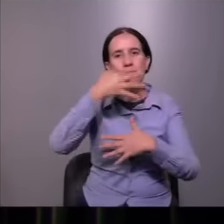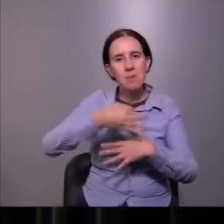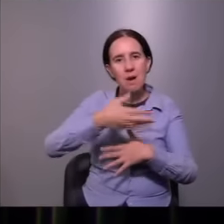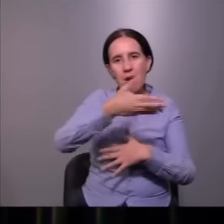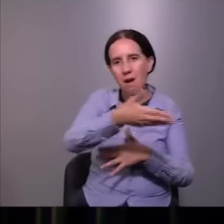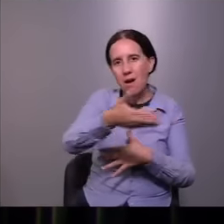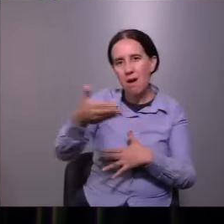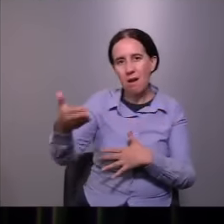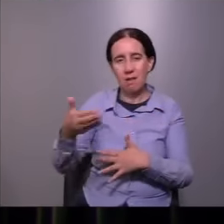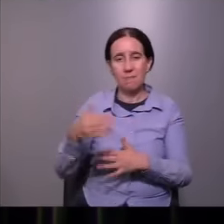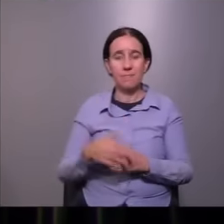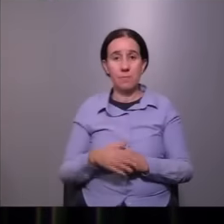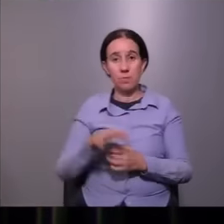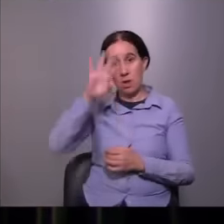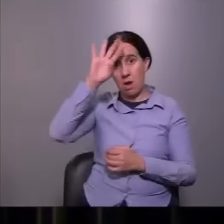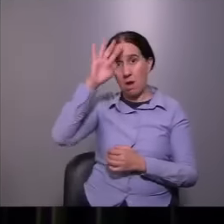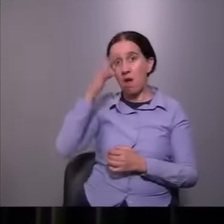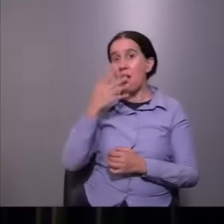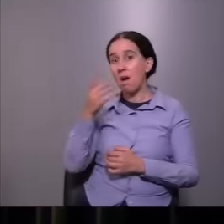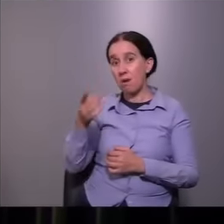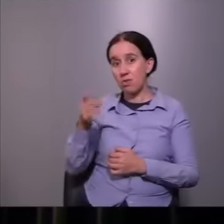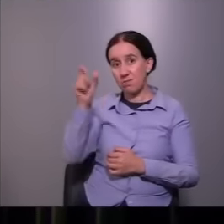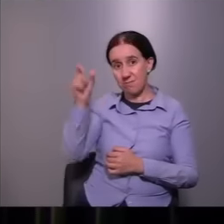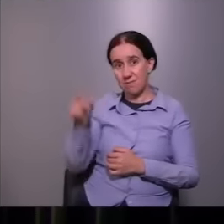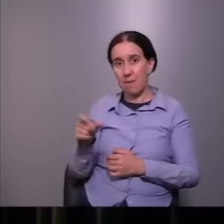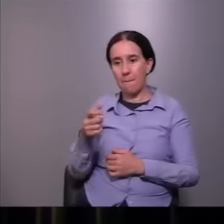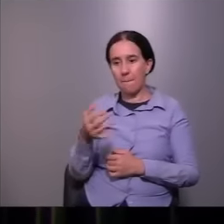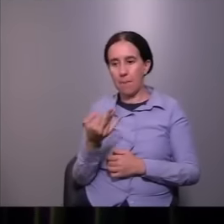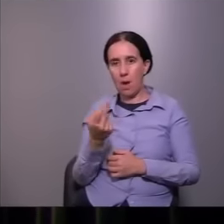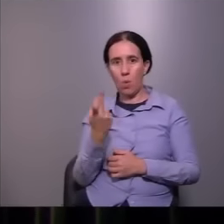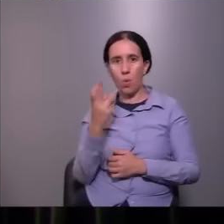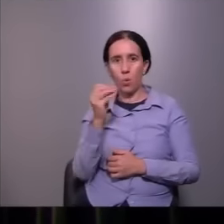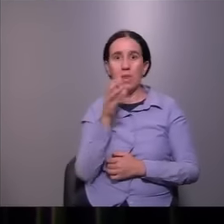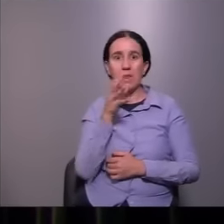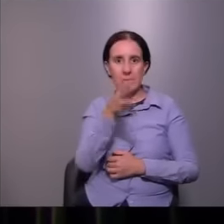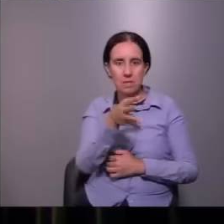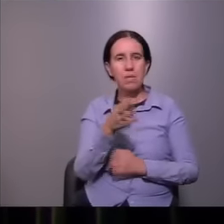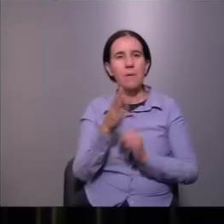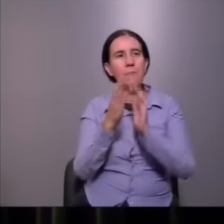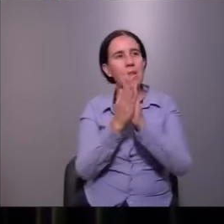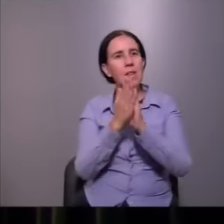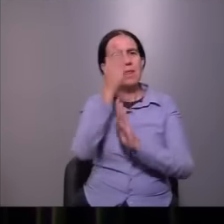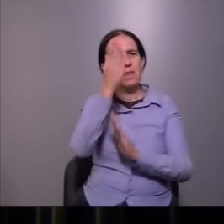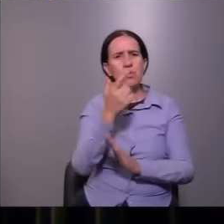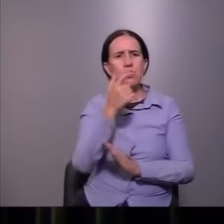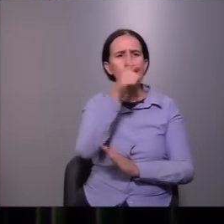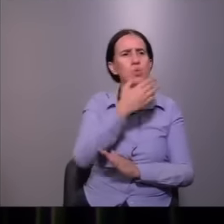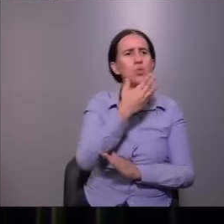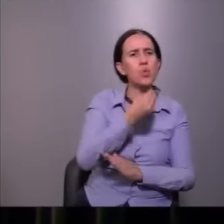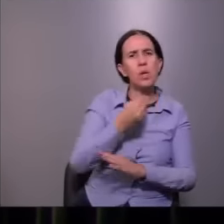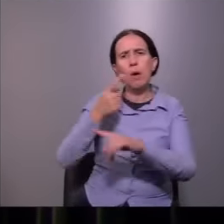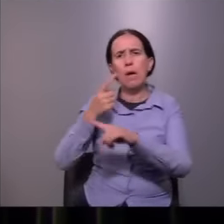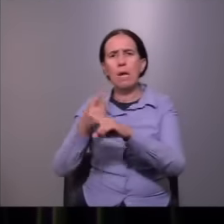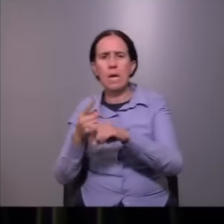levava-nos a concluir que o banquete do reino é para toda a humanidade. Pois, como disse